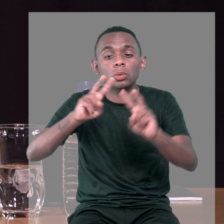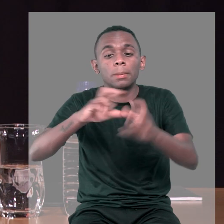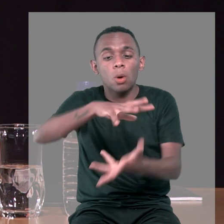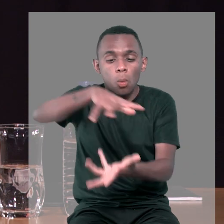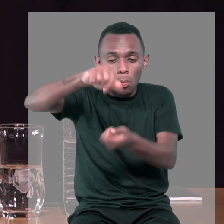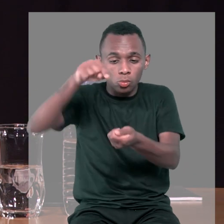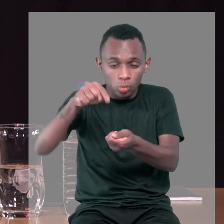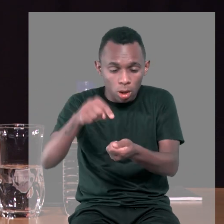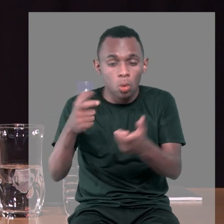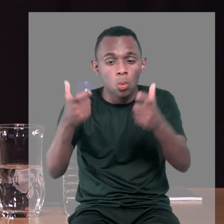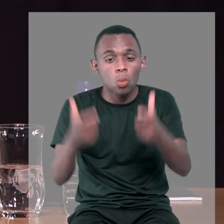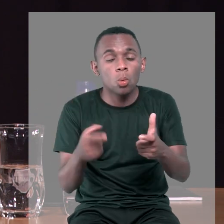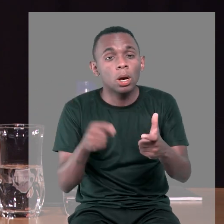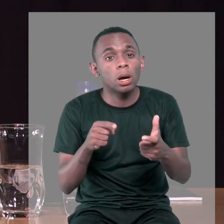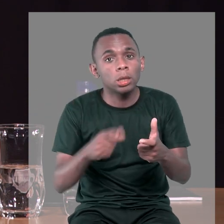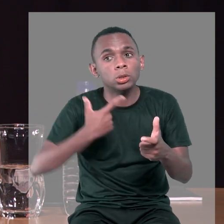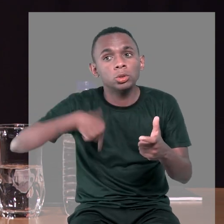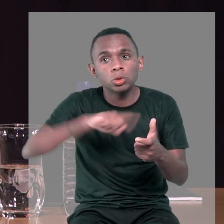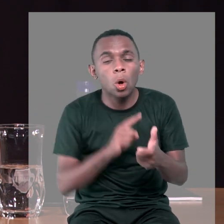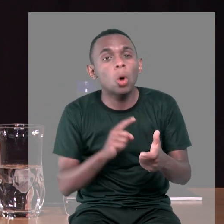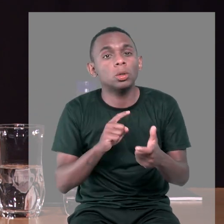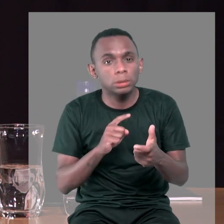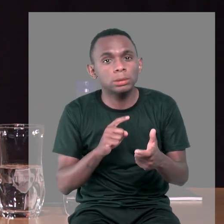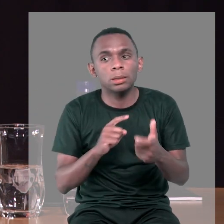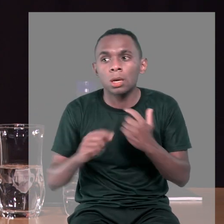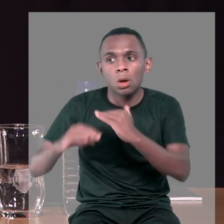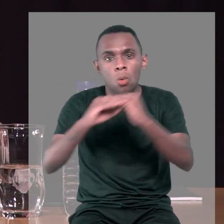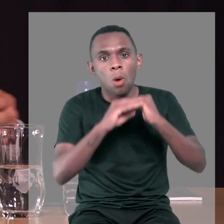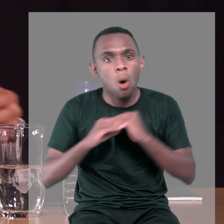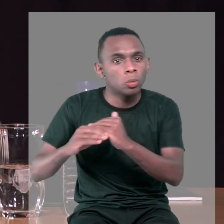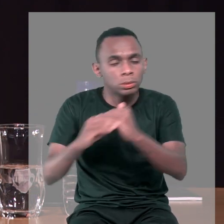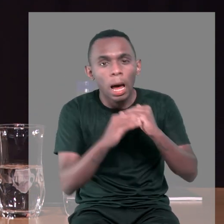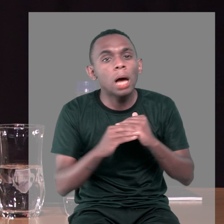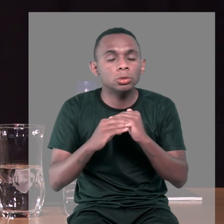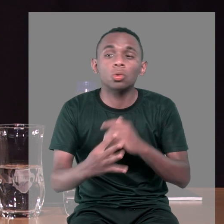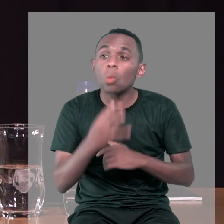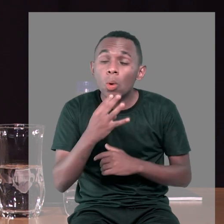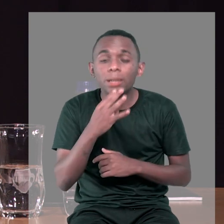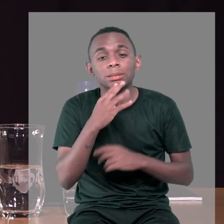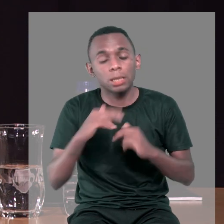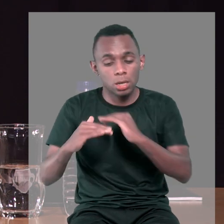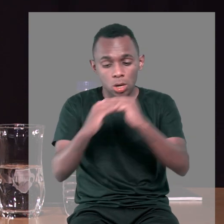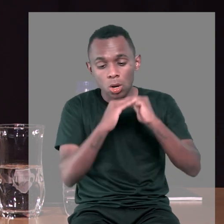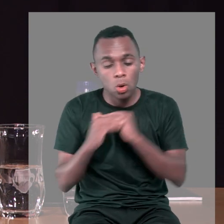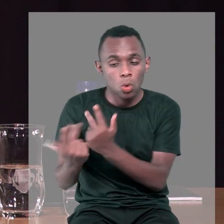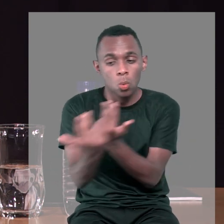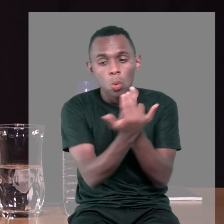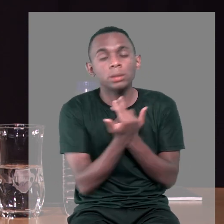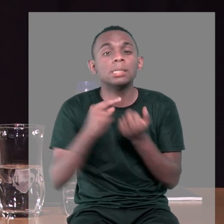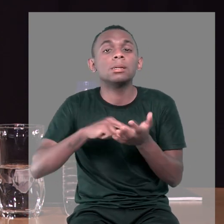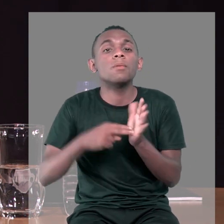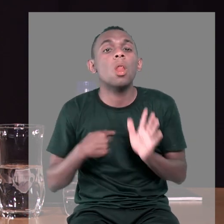igualdade, mas é o lugar também em que nós nos diferenciamos uns dos outros, ou é o lugar também em que nós